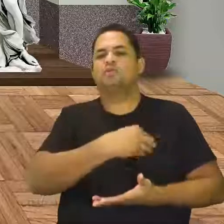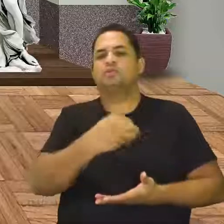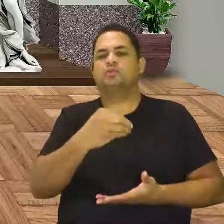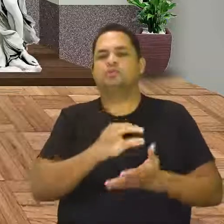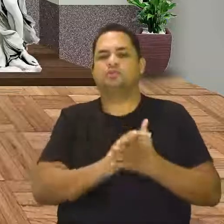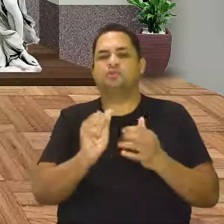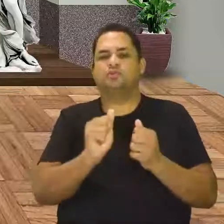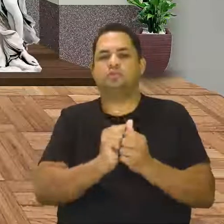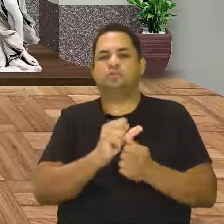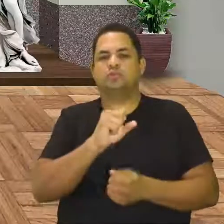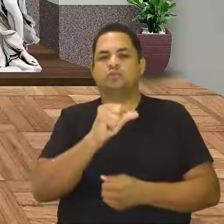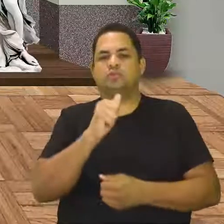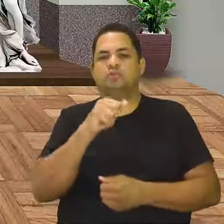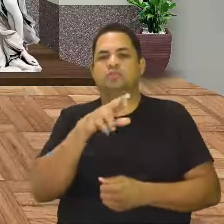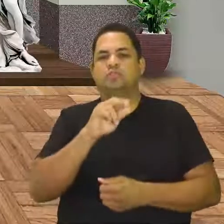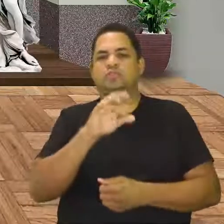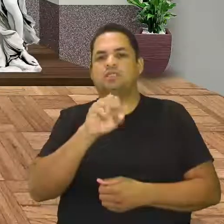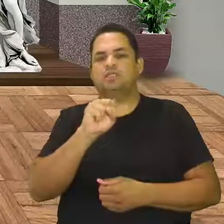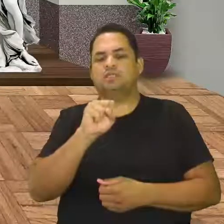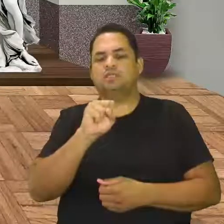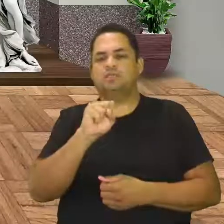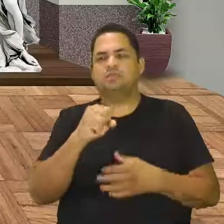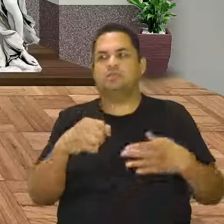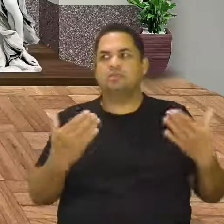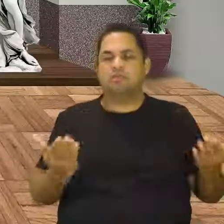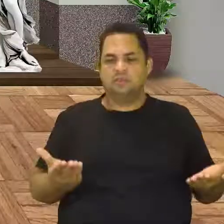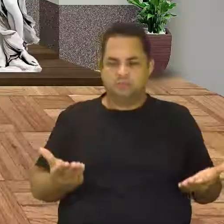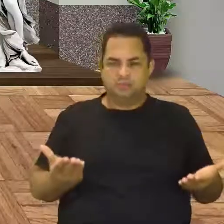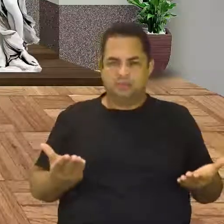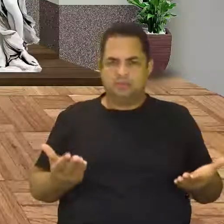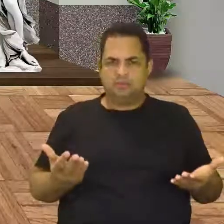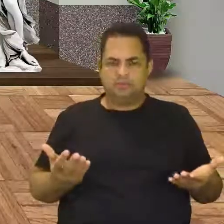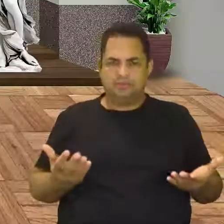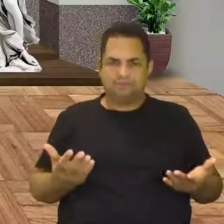Sara. Sarais, depois Sara.